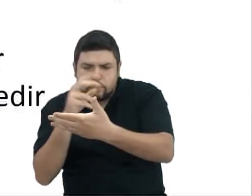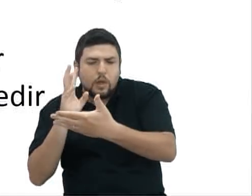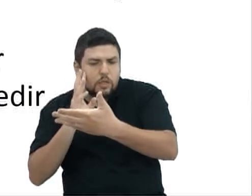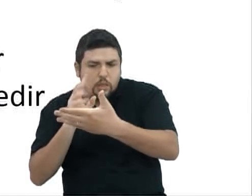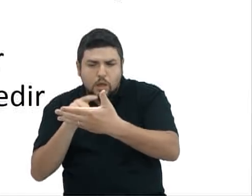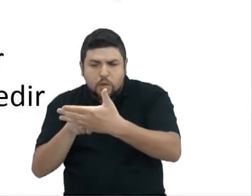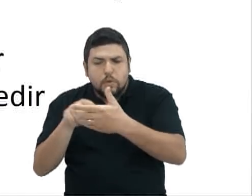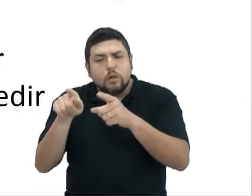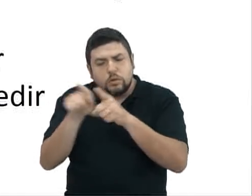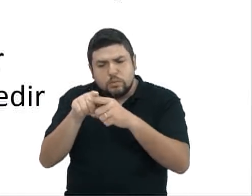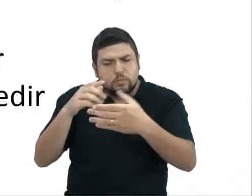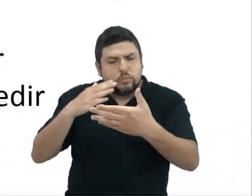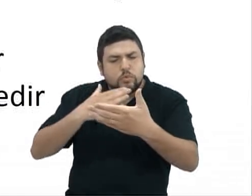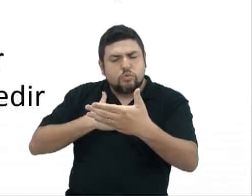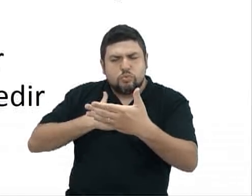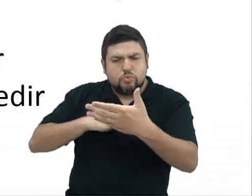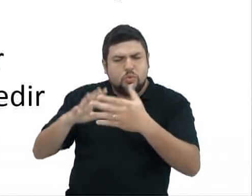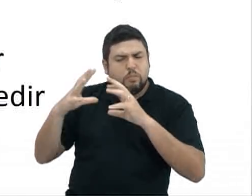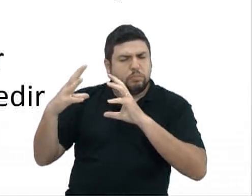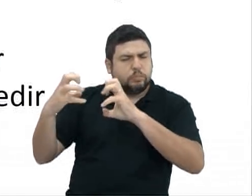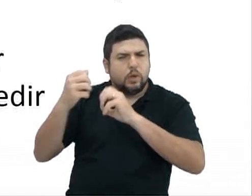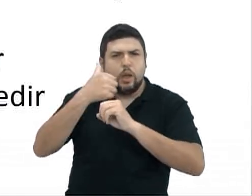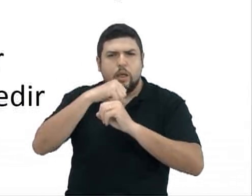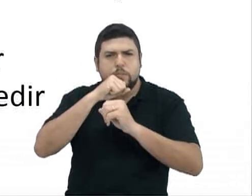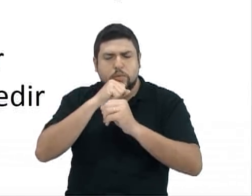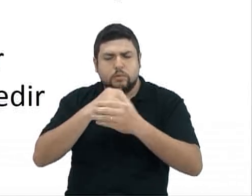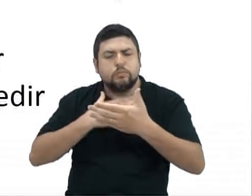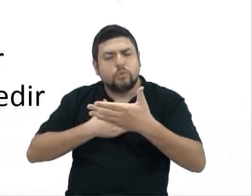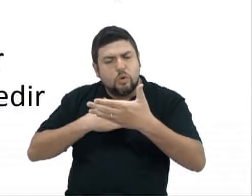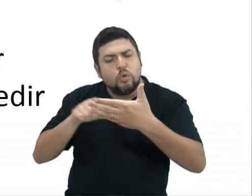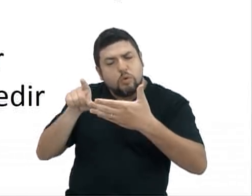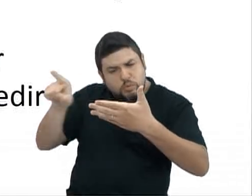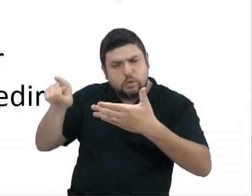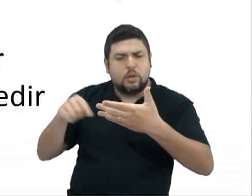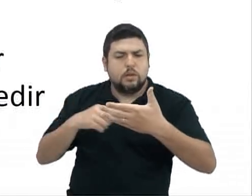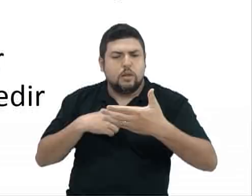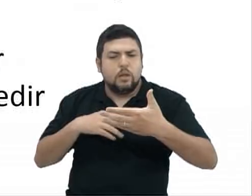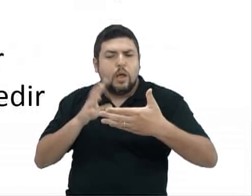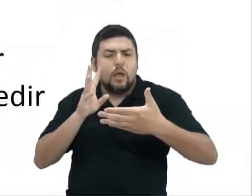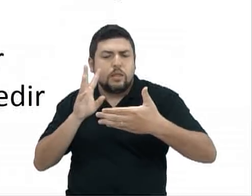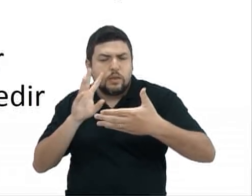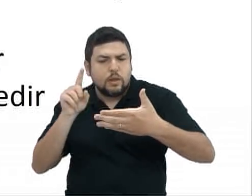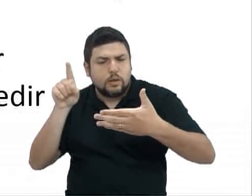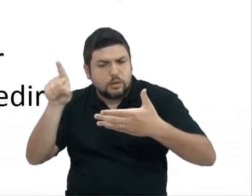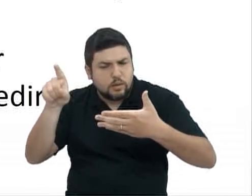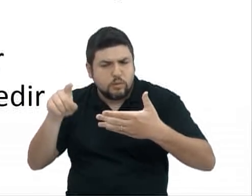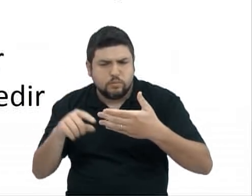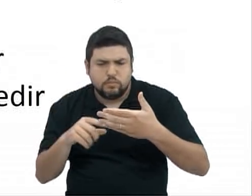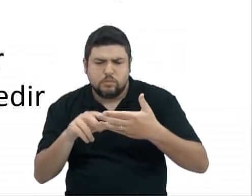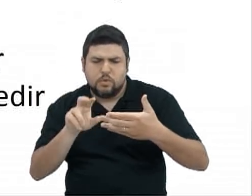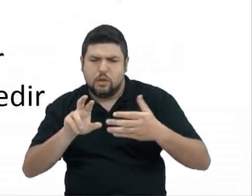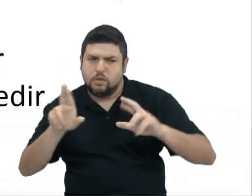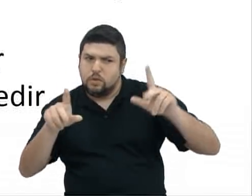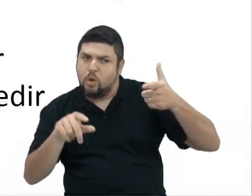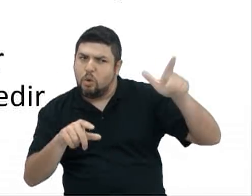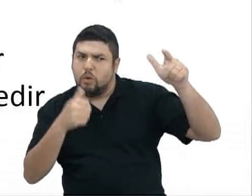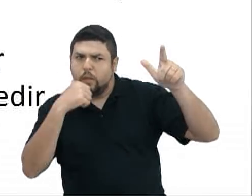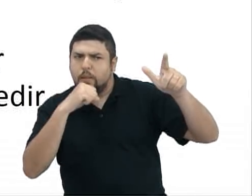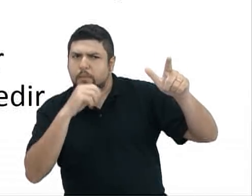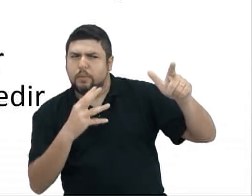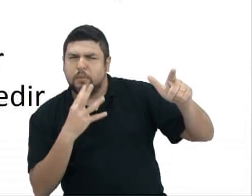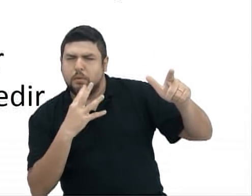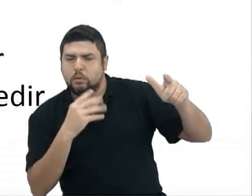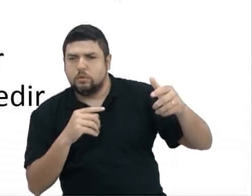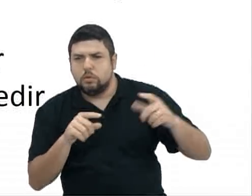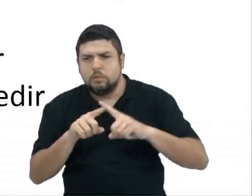minha mãe. Eu gosto muito dela. No fundo, ela é bem legal, diferente das outras mães que eu conheço. Mas dessa vez ela ultrapassou todos